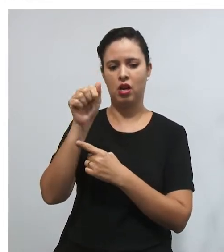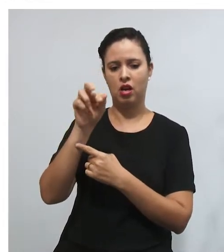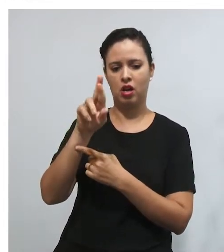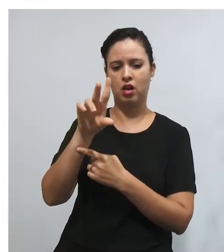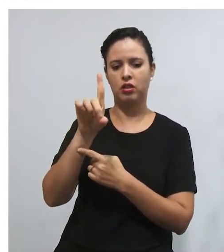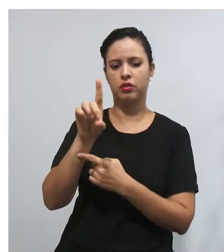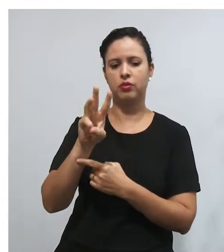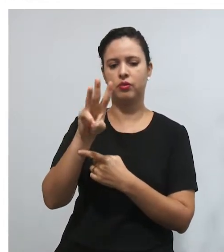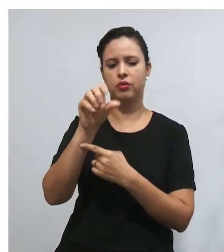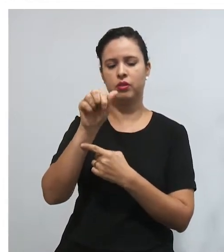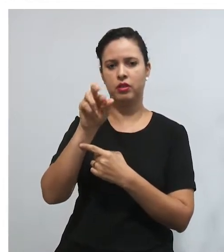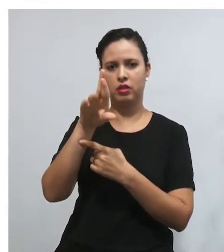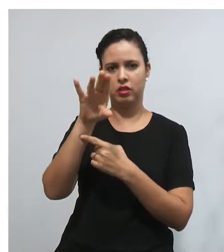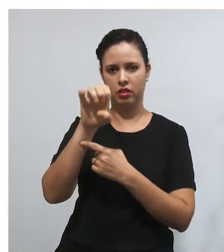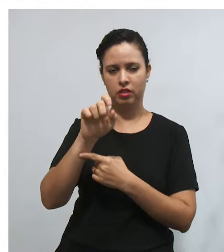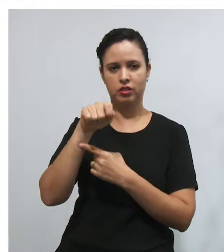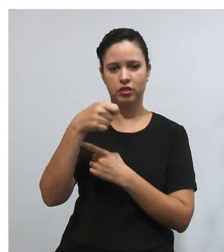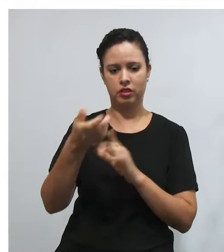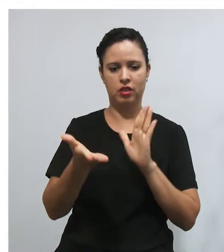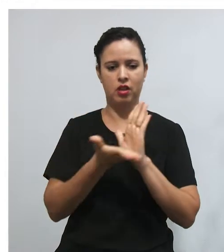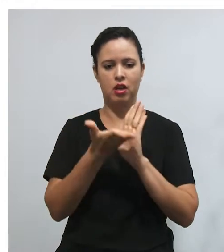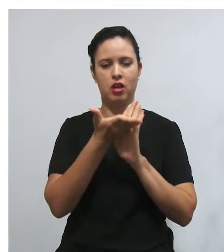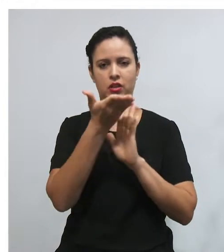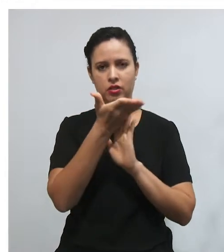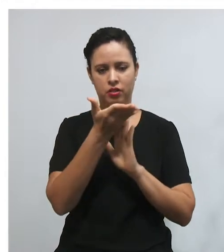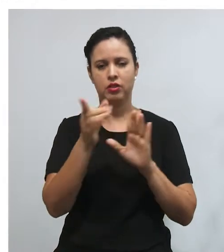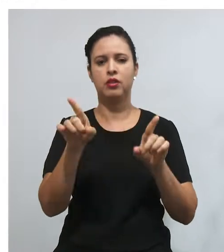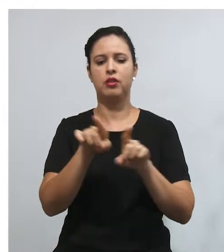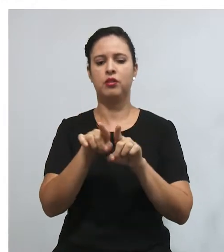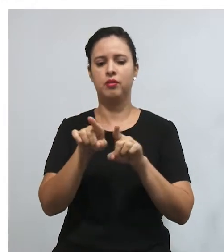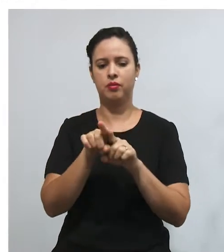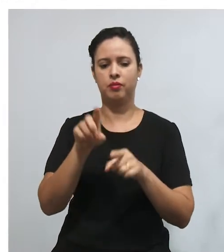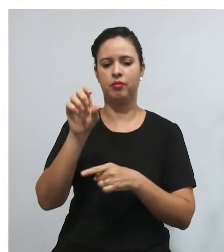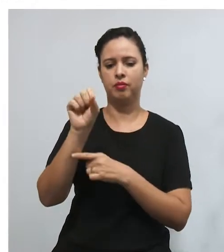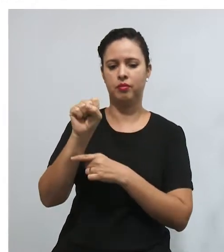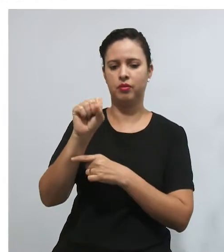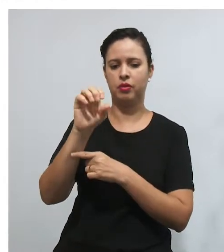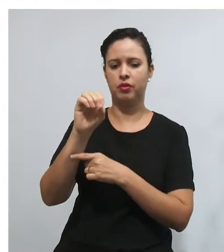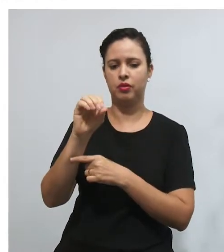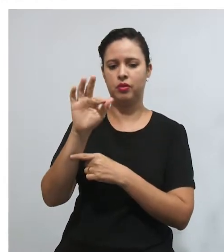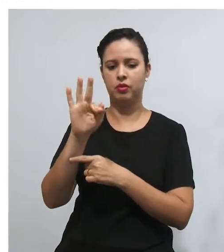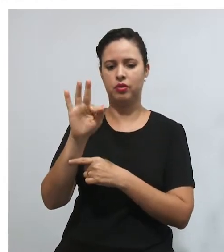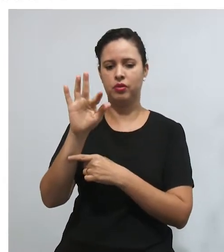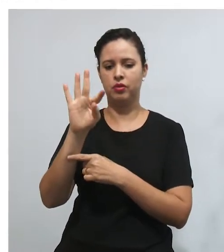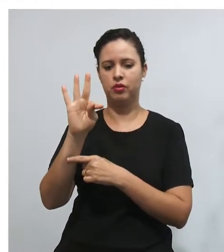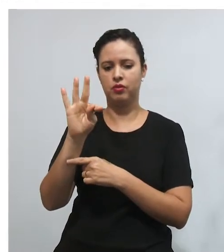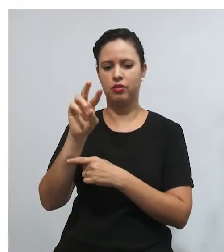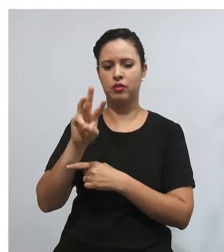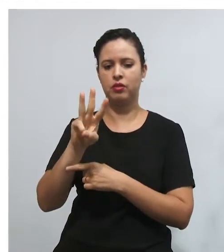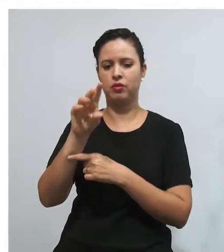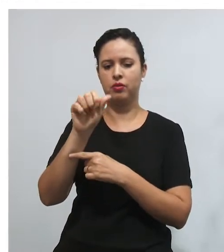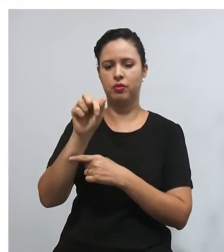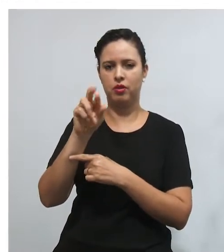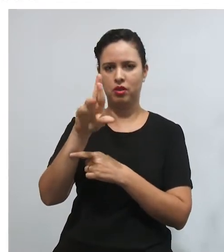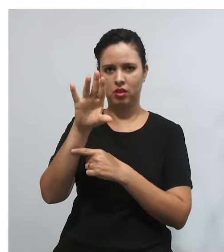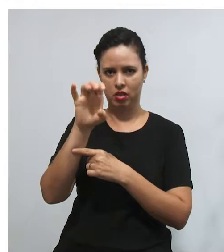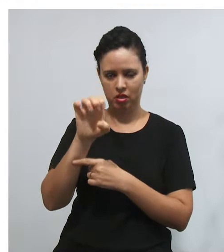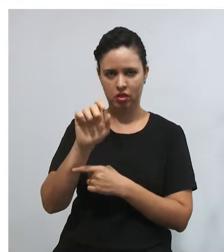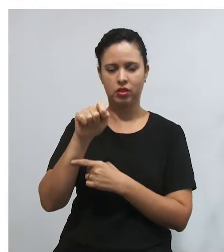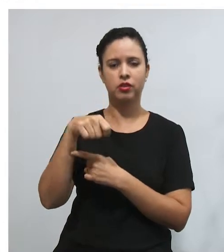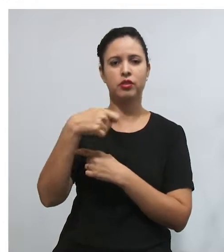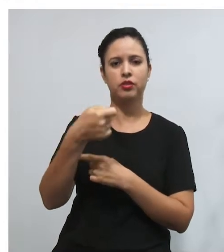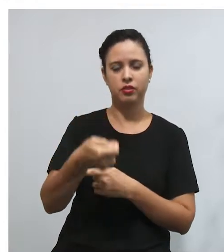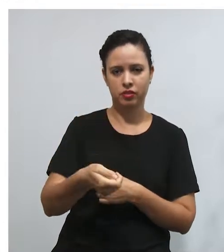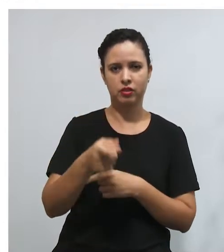software e peopleware. Olha só, essa palavrinha é nova, O software é bastante conhecido, a gente vai falar